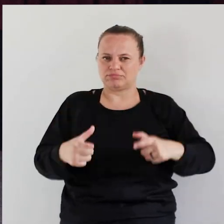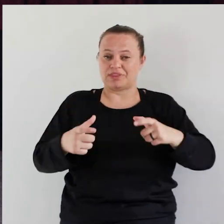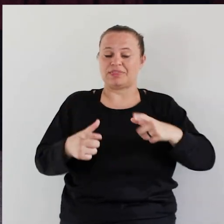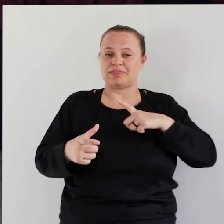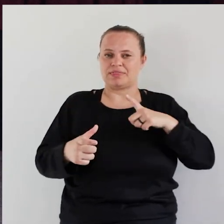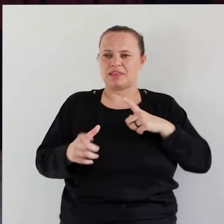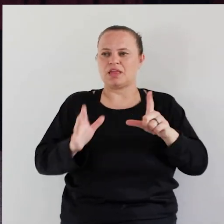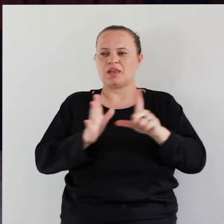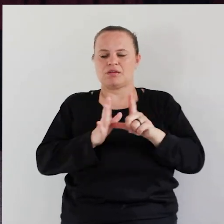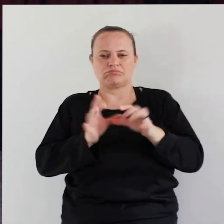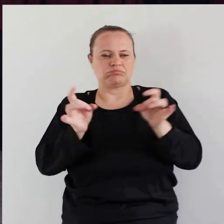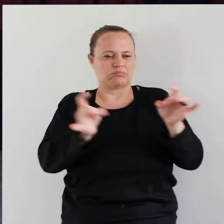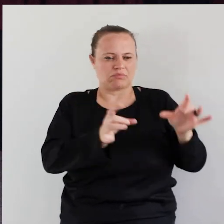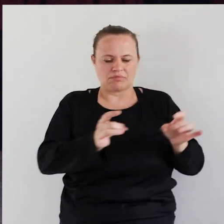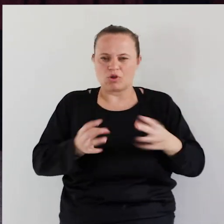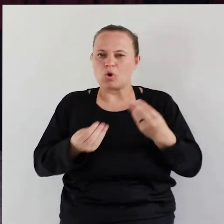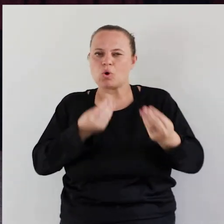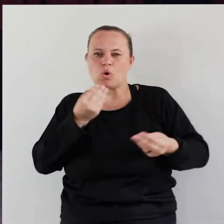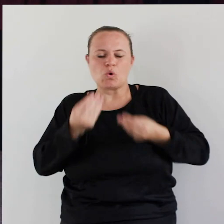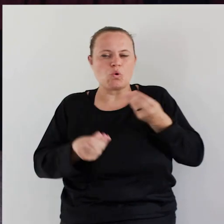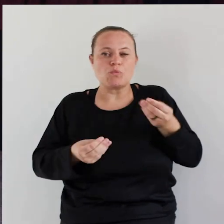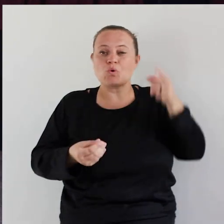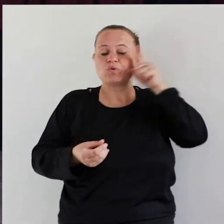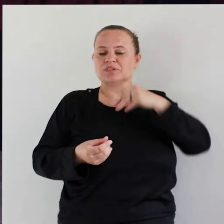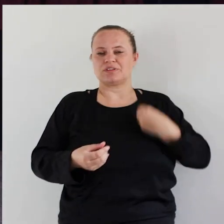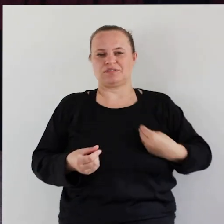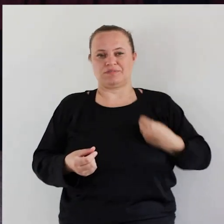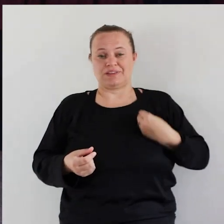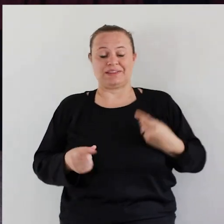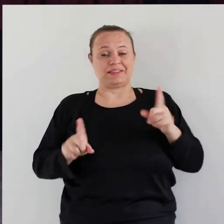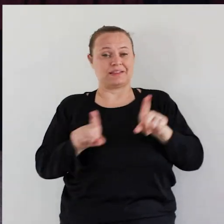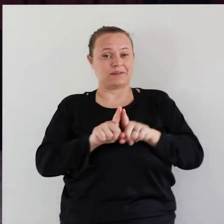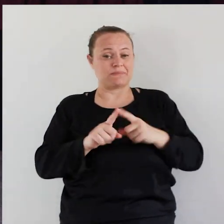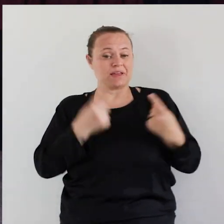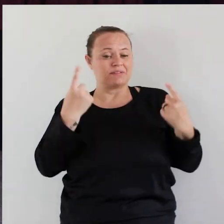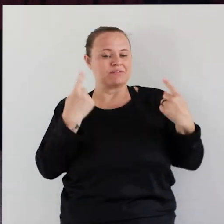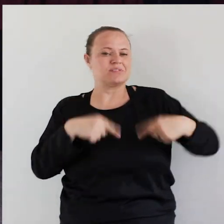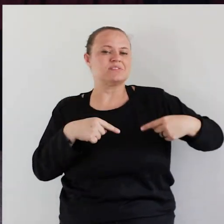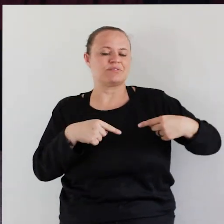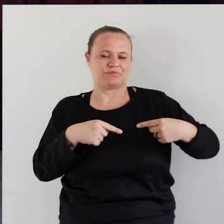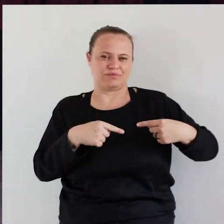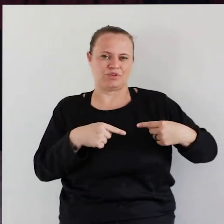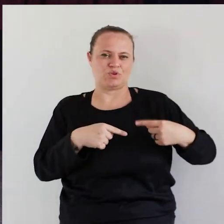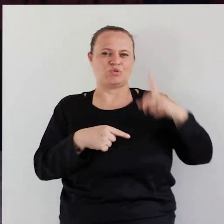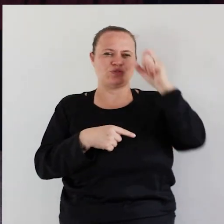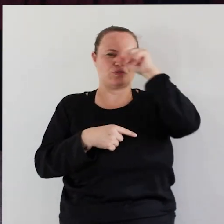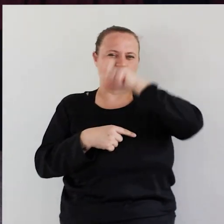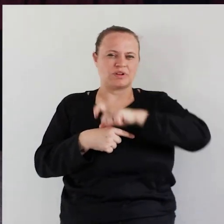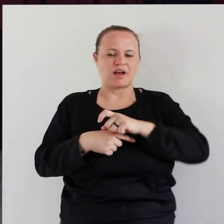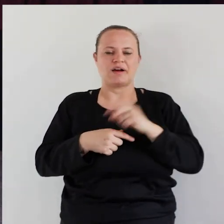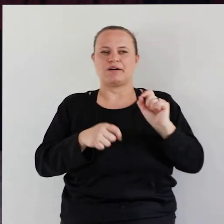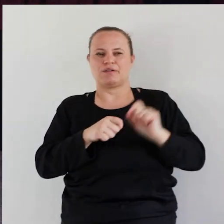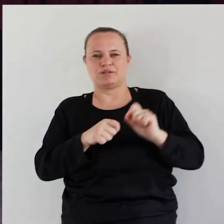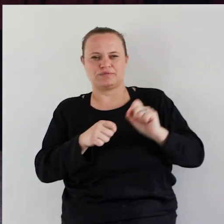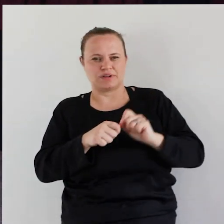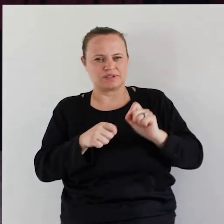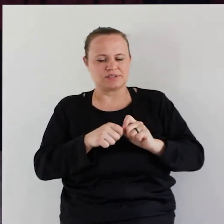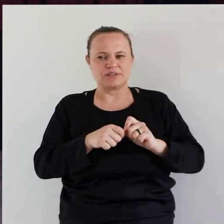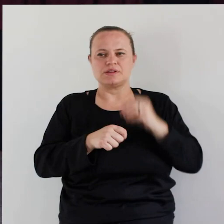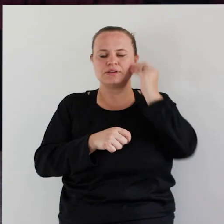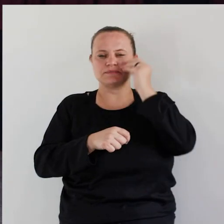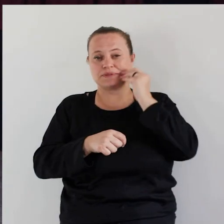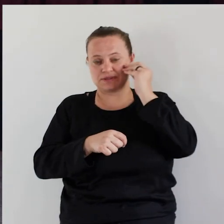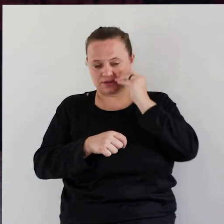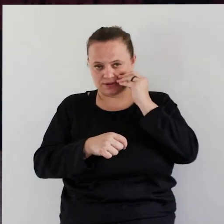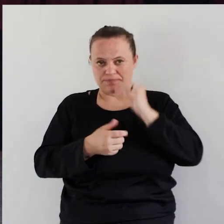um espaço cultural com uma relação com o mercado que pudesse garantir a subsistência e os